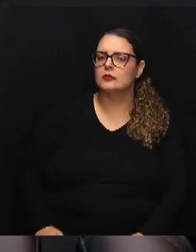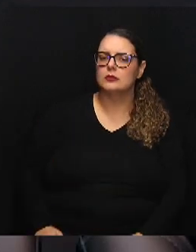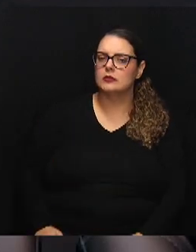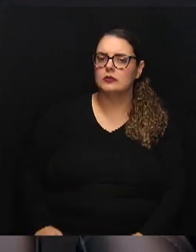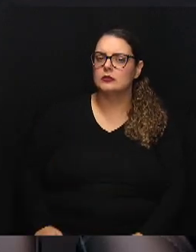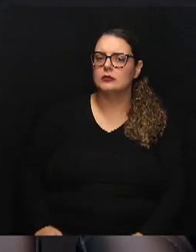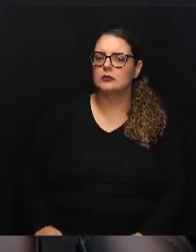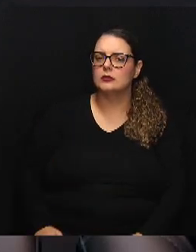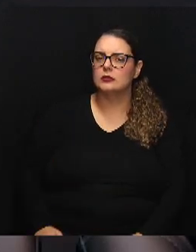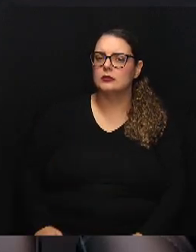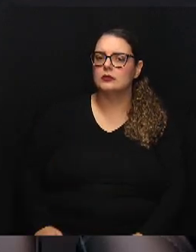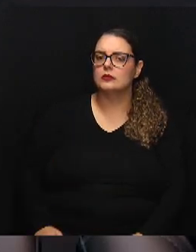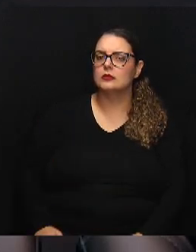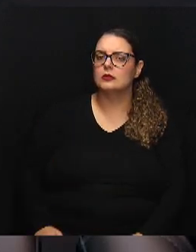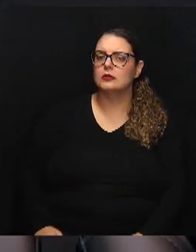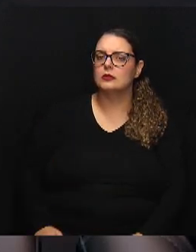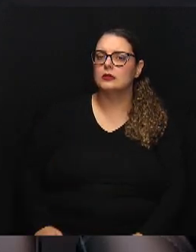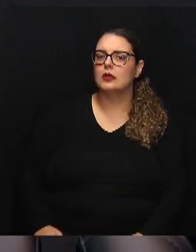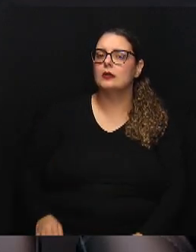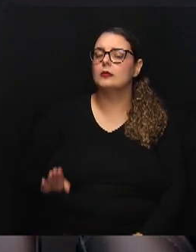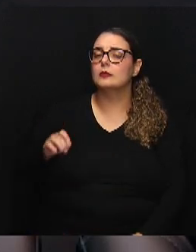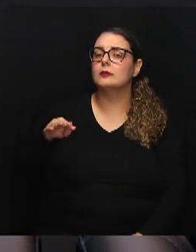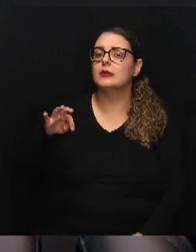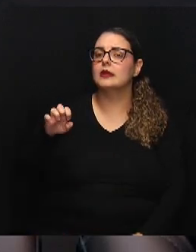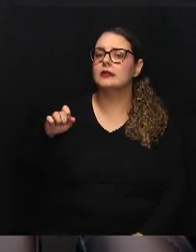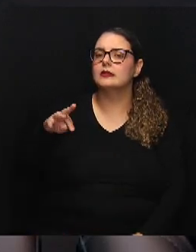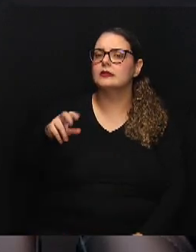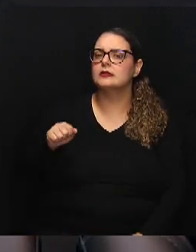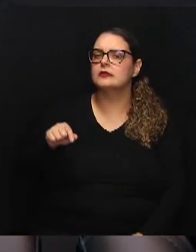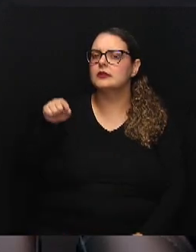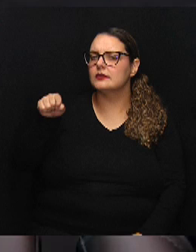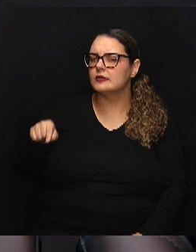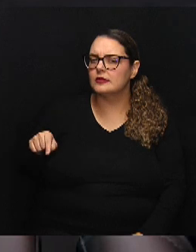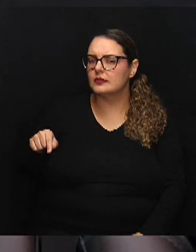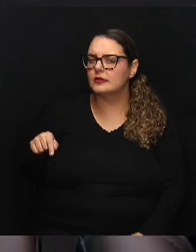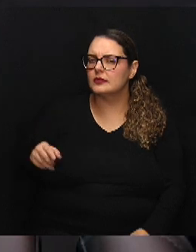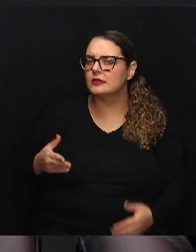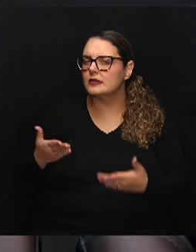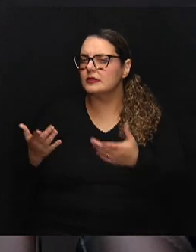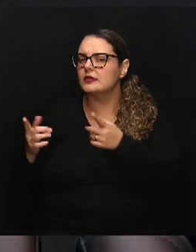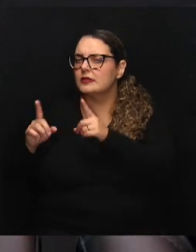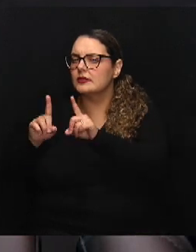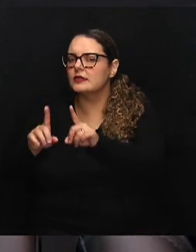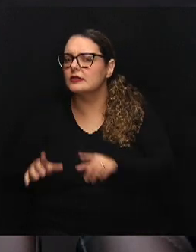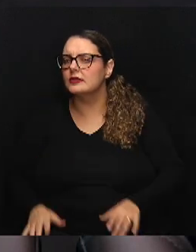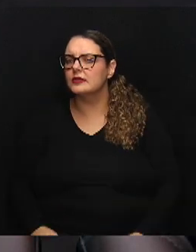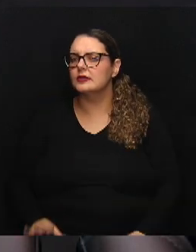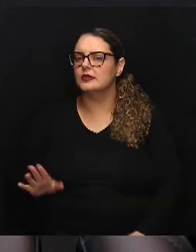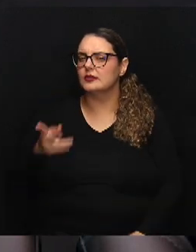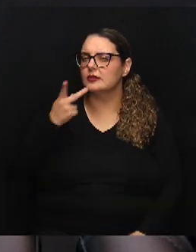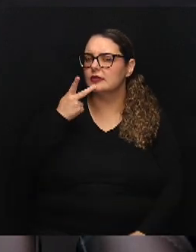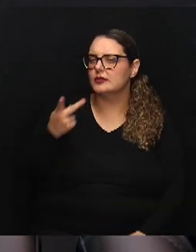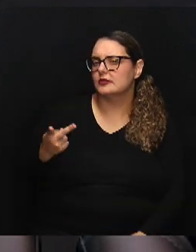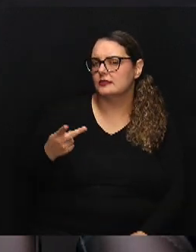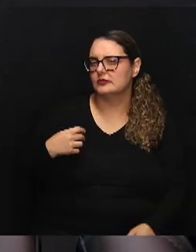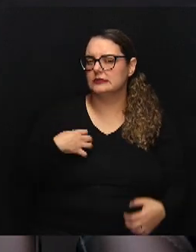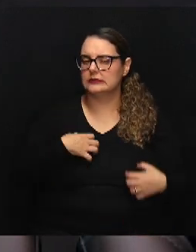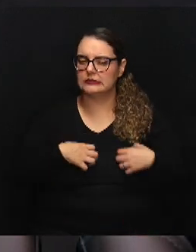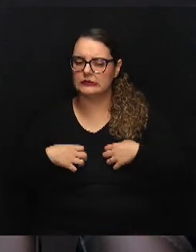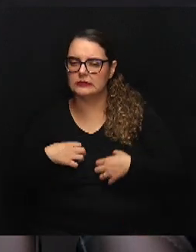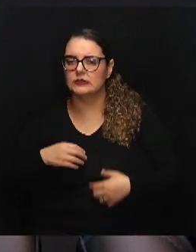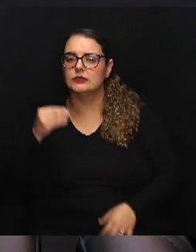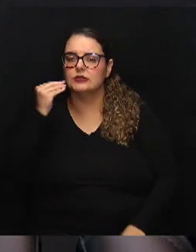de volta pra Beatriz, se ela já levou isso pro parceiro dela, já falou que ela se incomoda, já